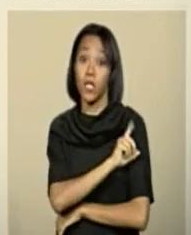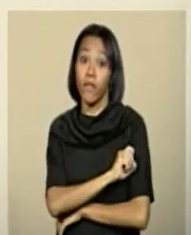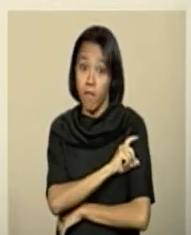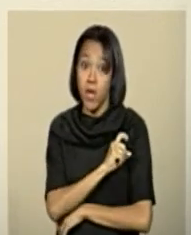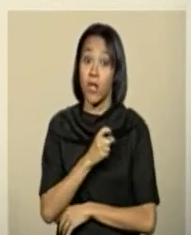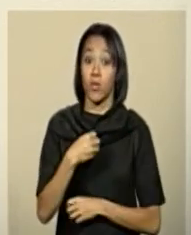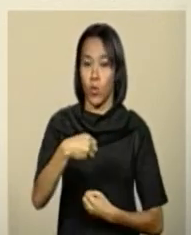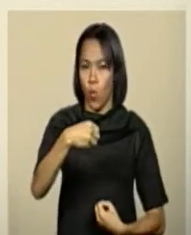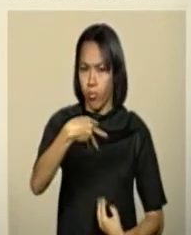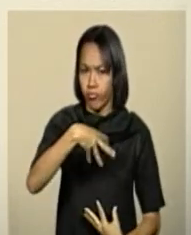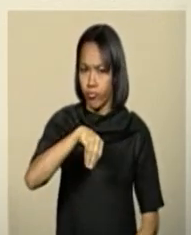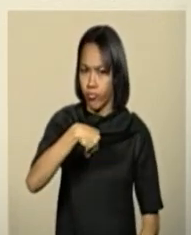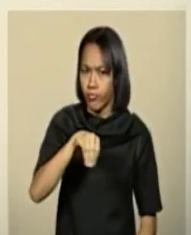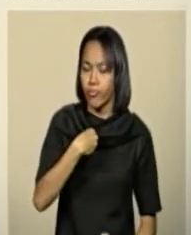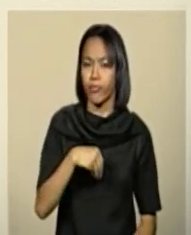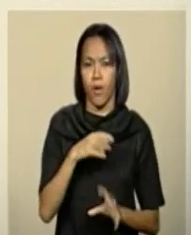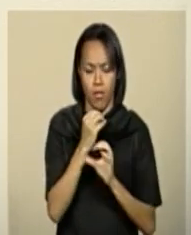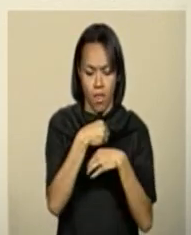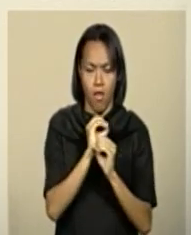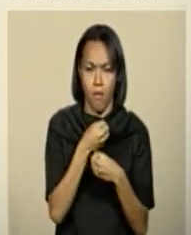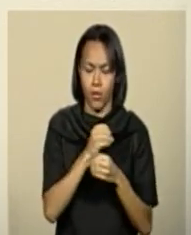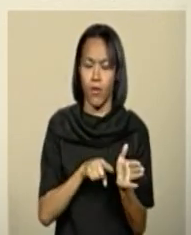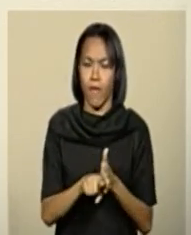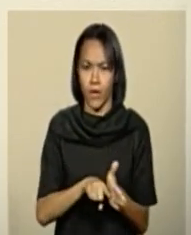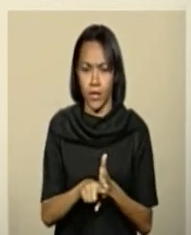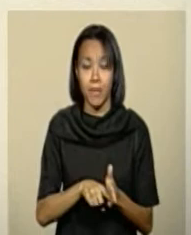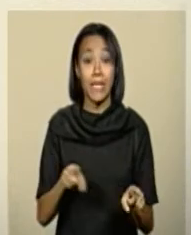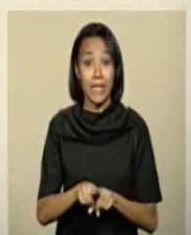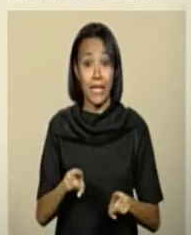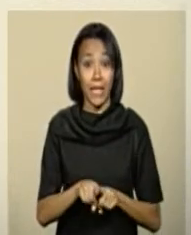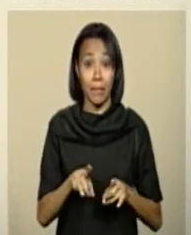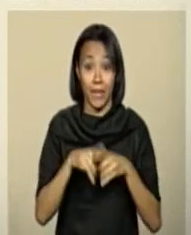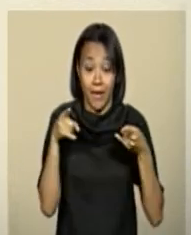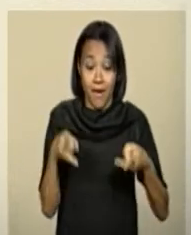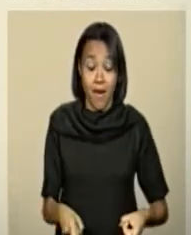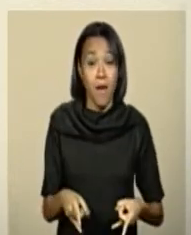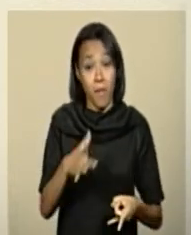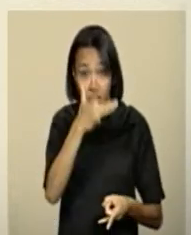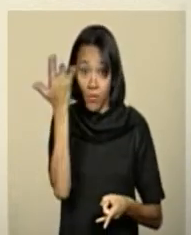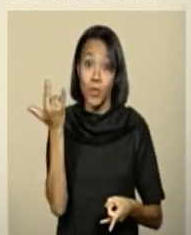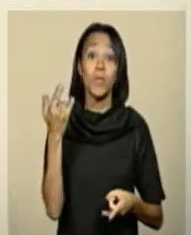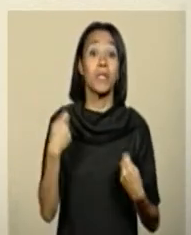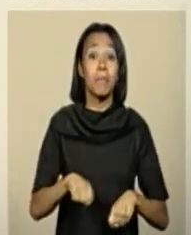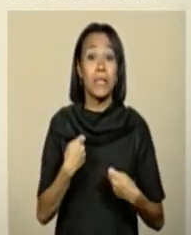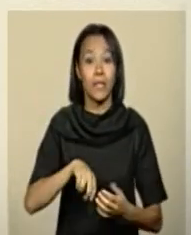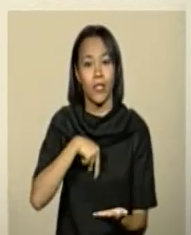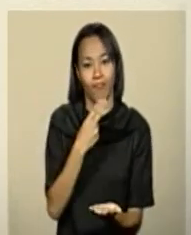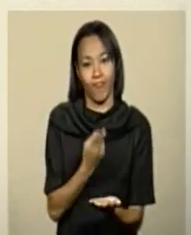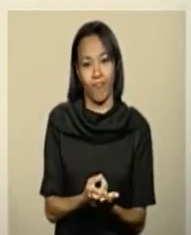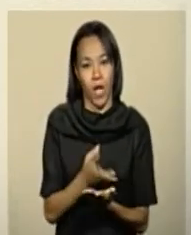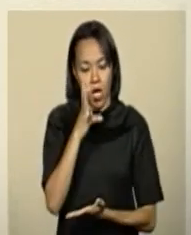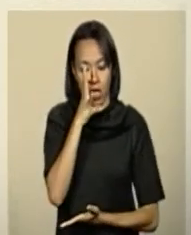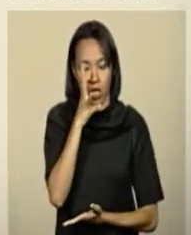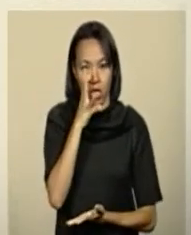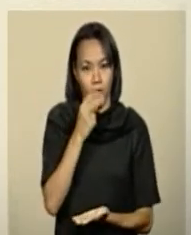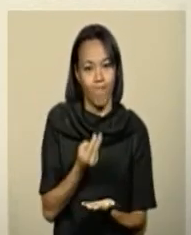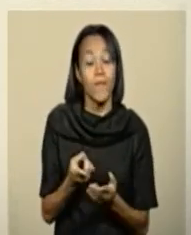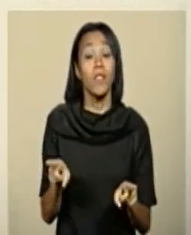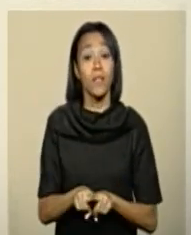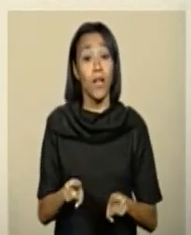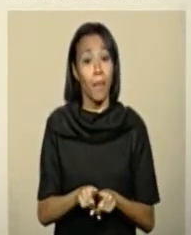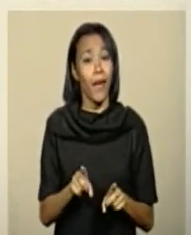equipamentos de raio-x, laboratórios para exames, leitos para os pacientes que precisam ficar em observação e